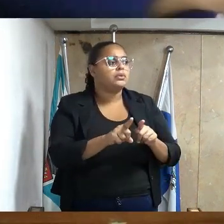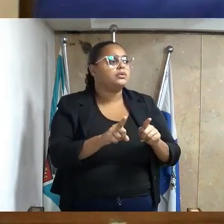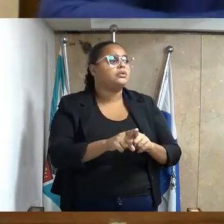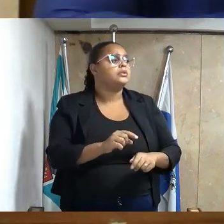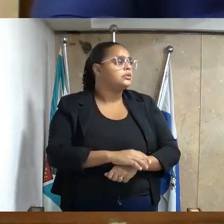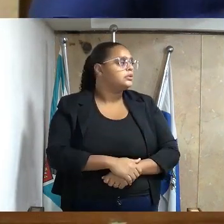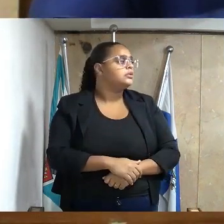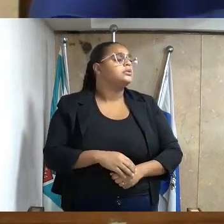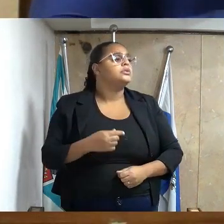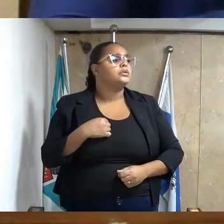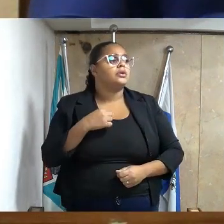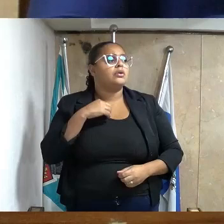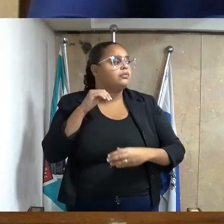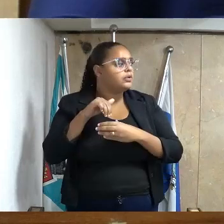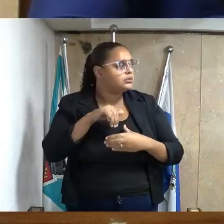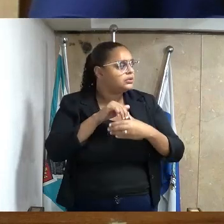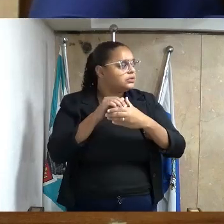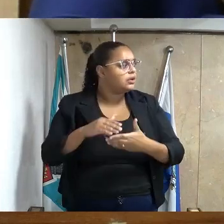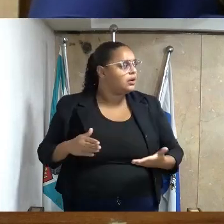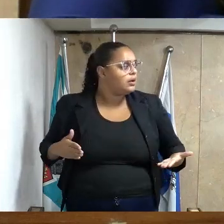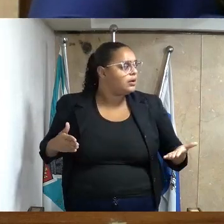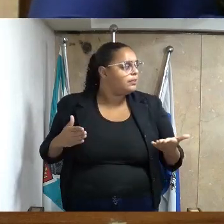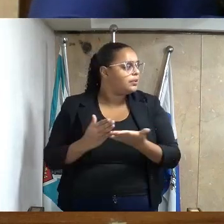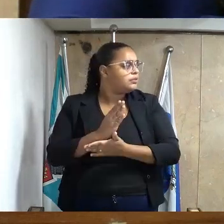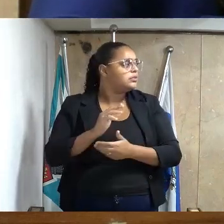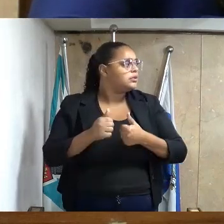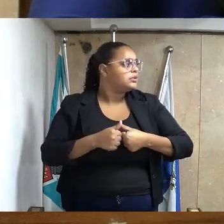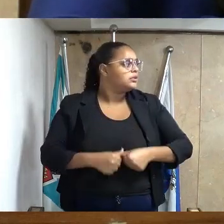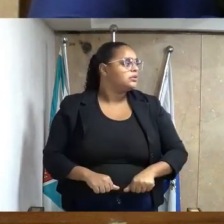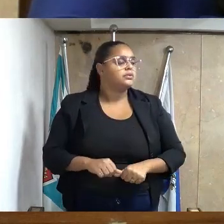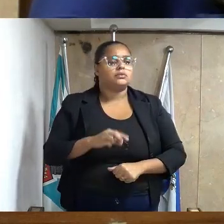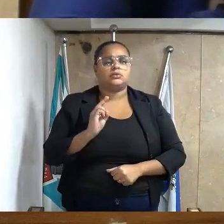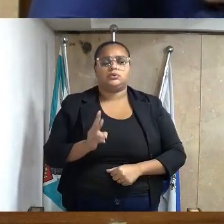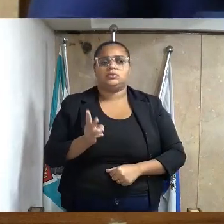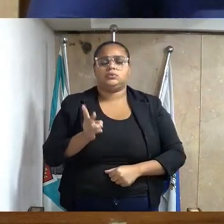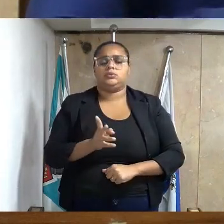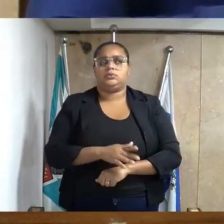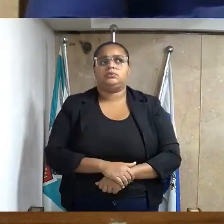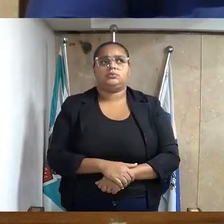matéria encontra-se em votação, aqueles que aprovam permaneçam como estão.